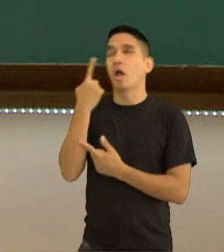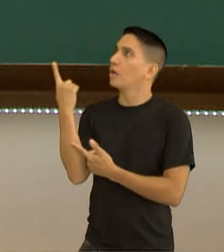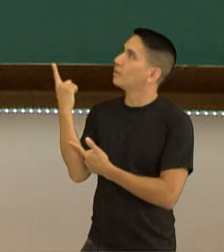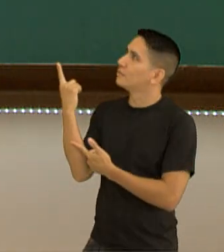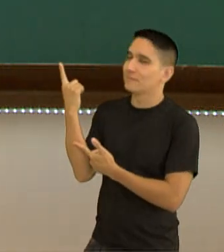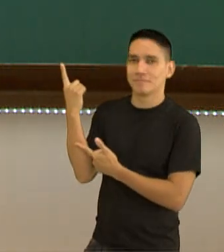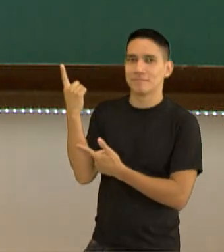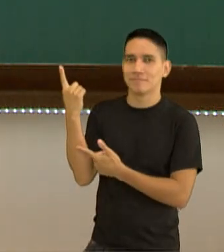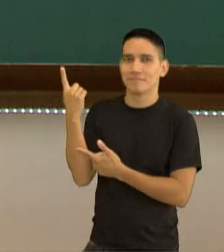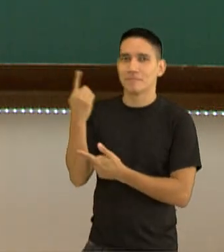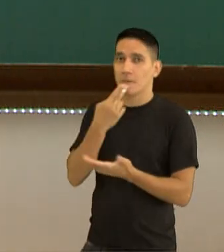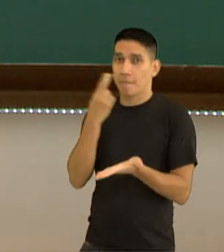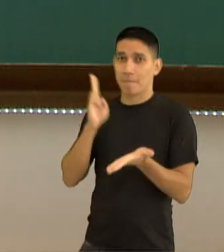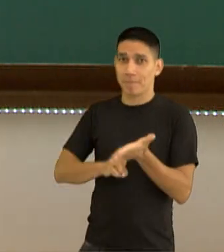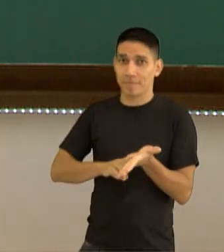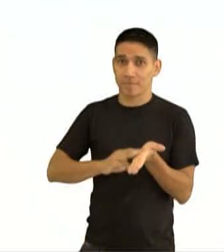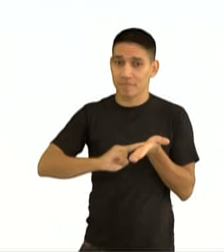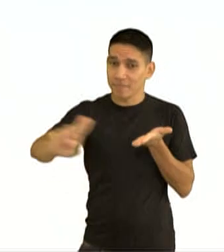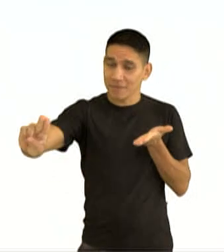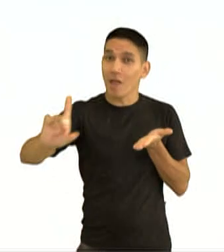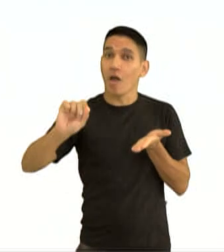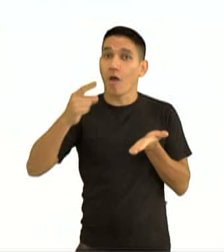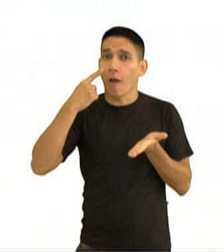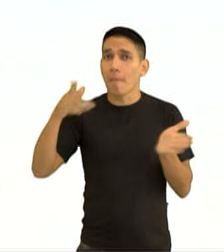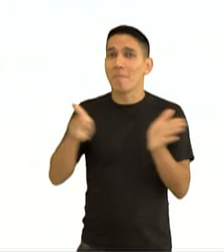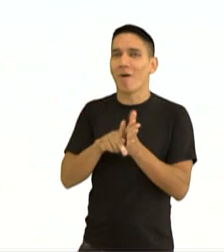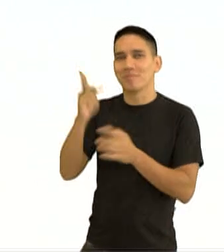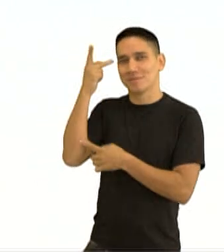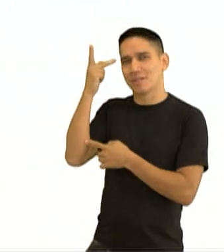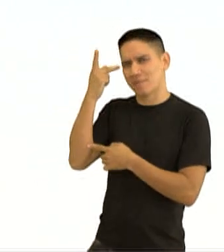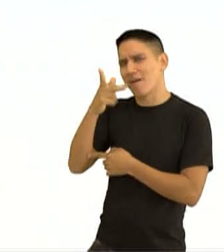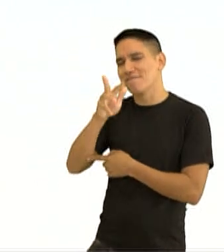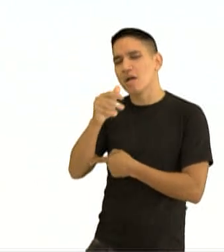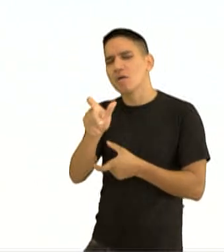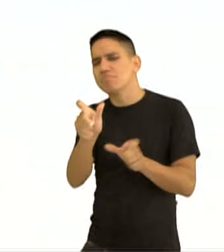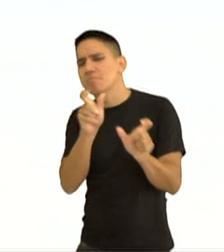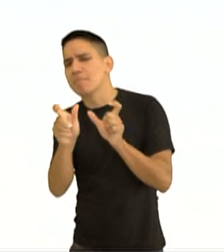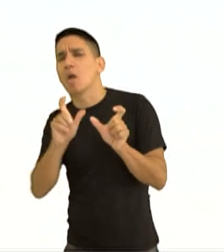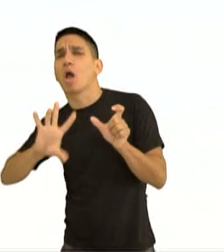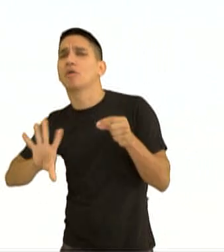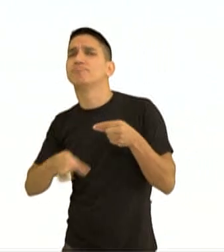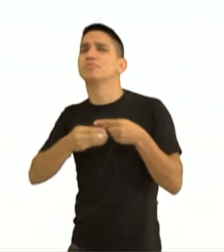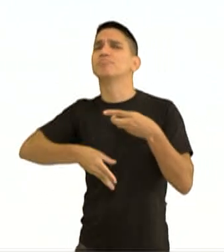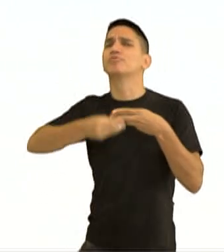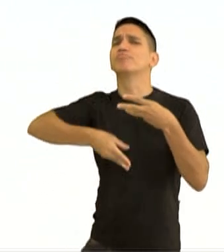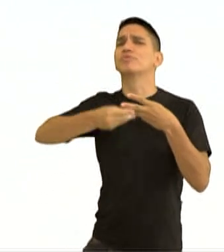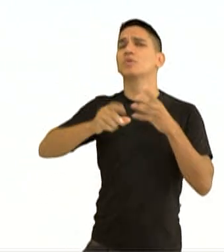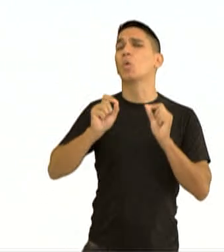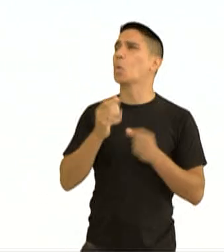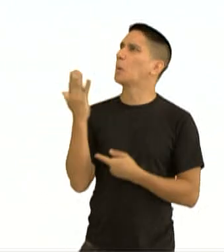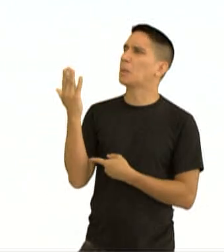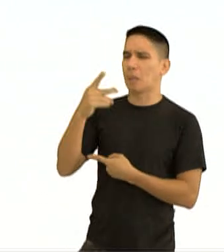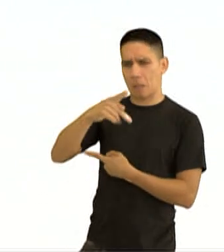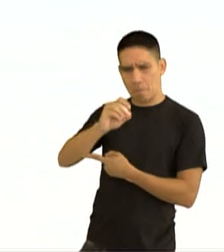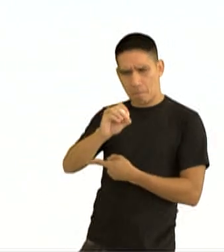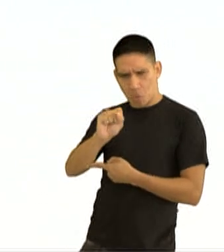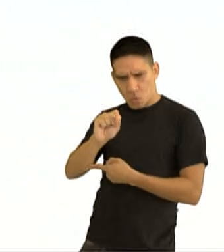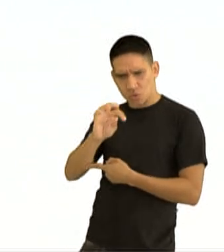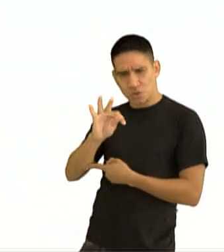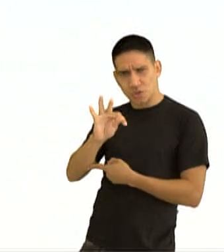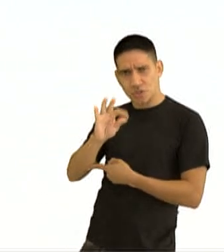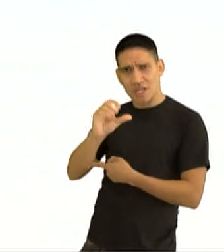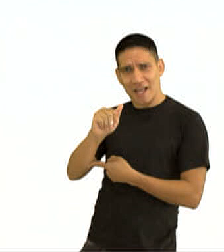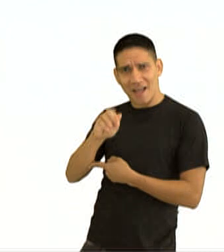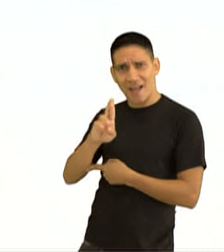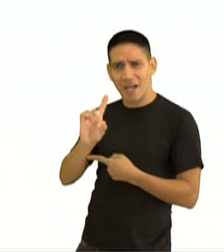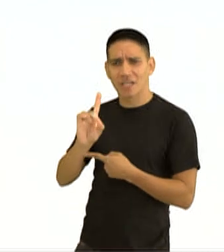postcard from São Paulo, de São Paulo, e vamos verificar para completar algumas sentenças. A postcard, um cartão postal. É